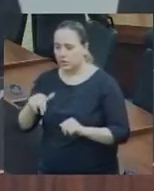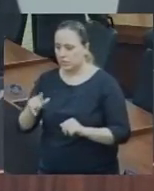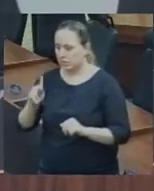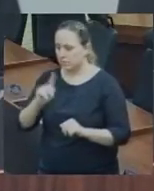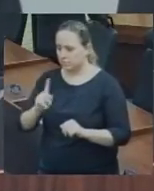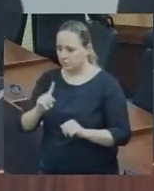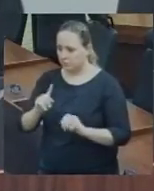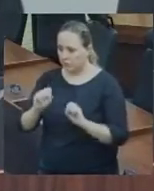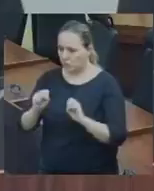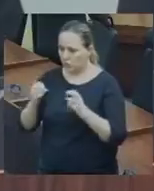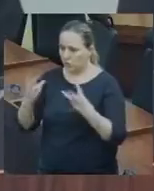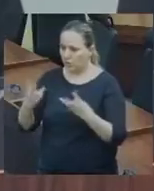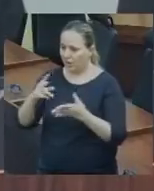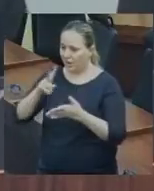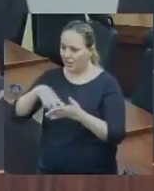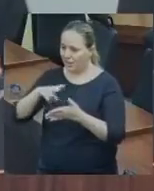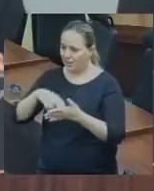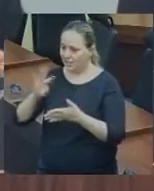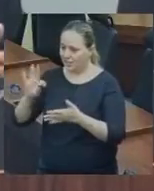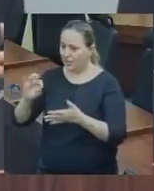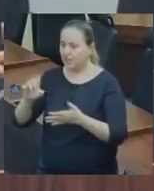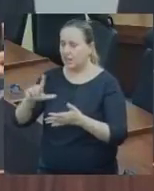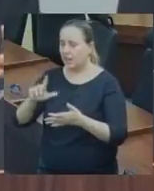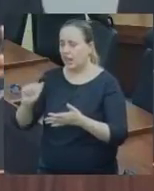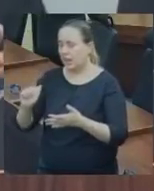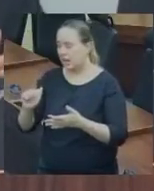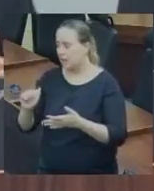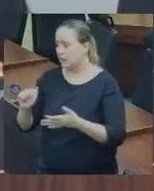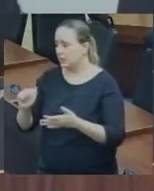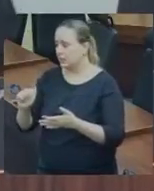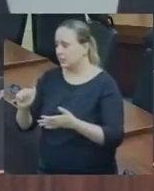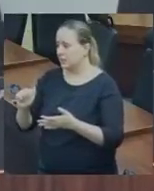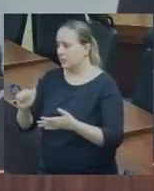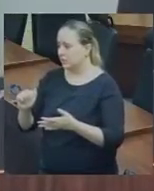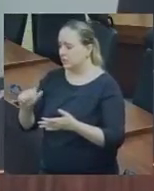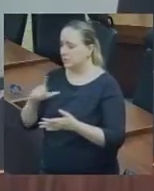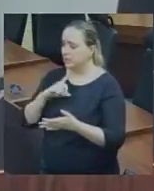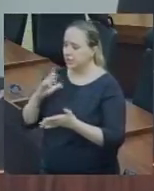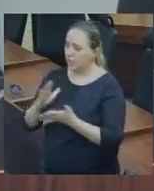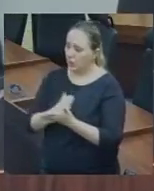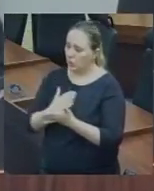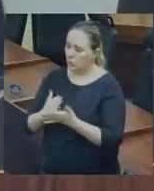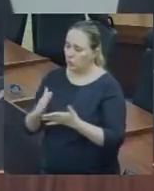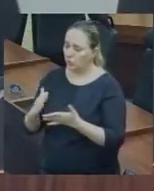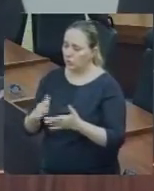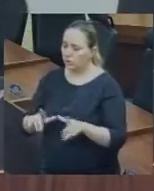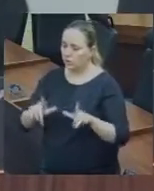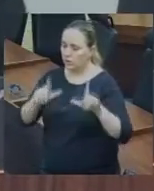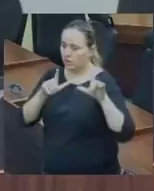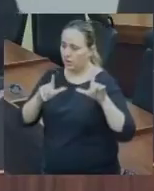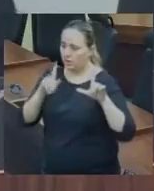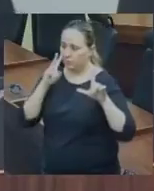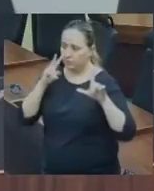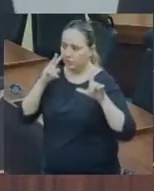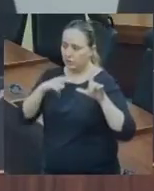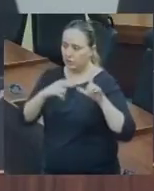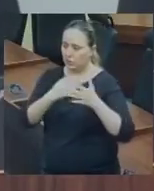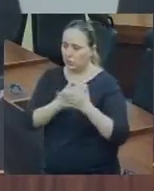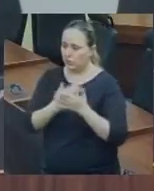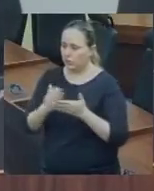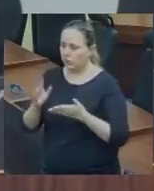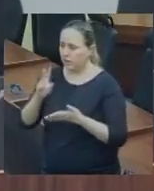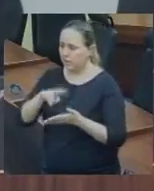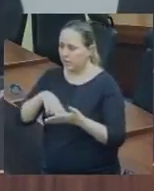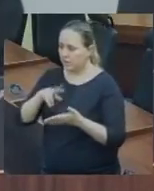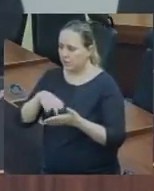software lei do leitor de tela ele vai priorizar algumas partes da tela pra começar a leitura e